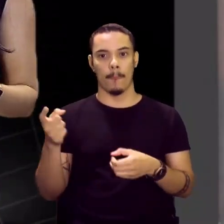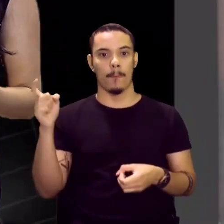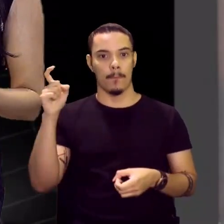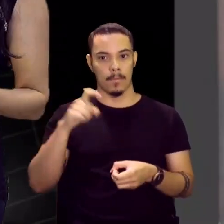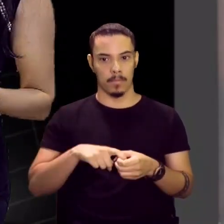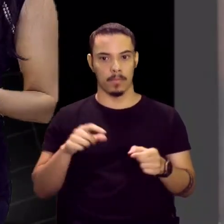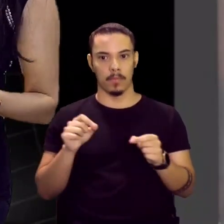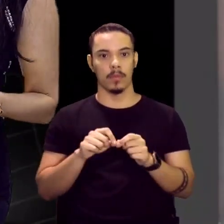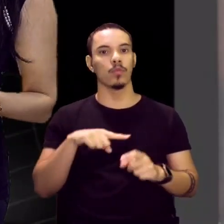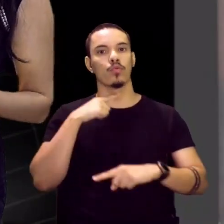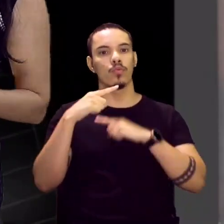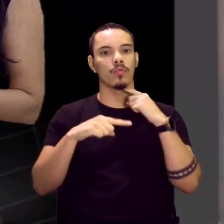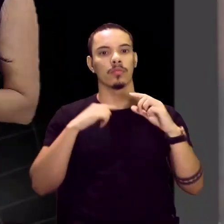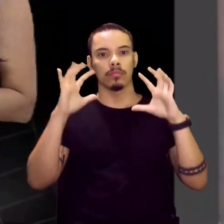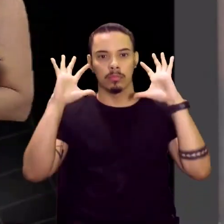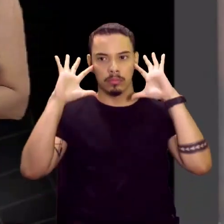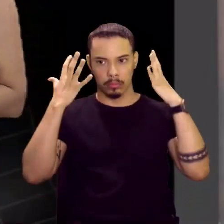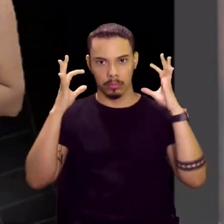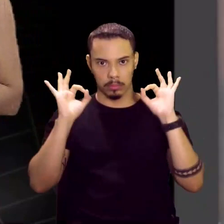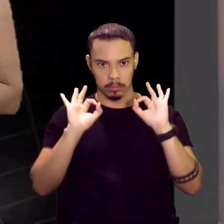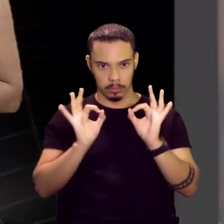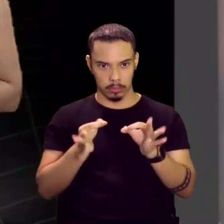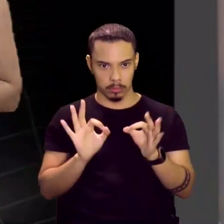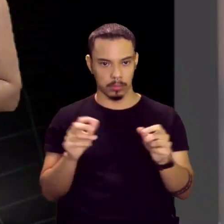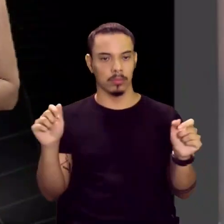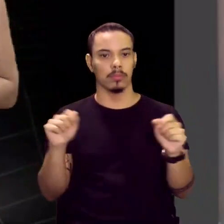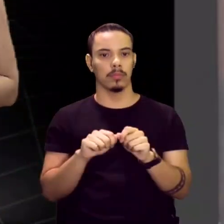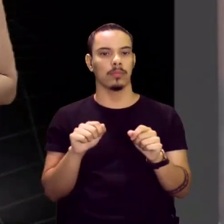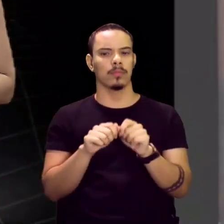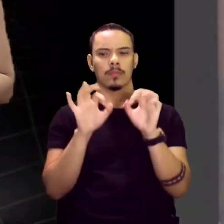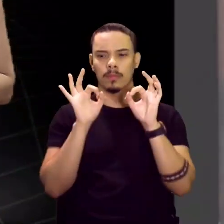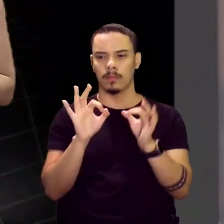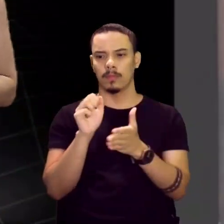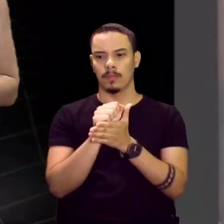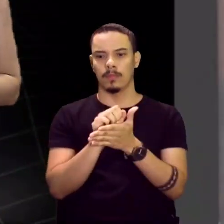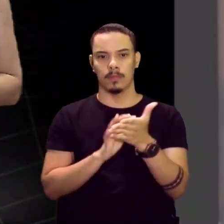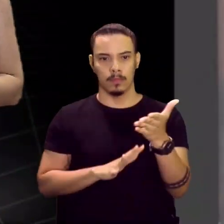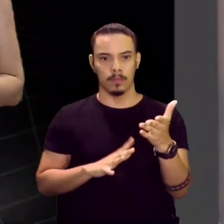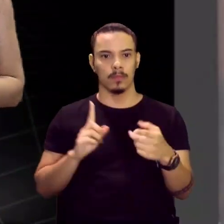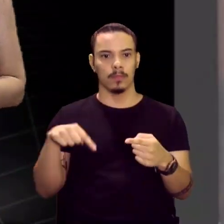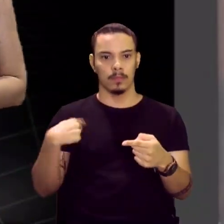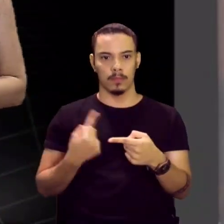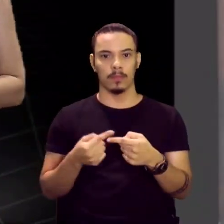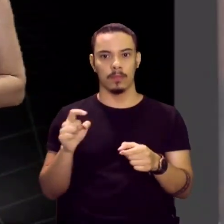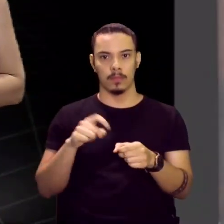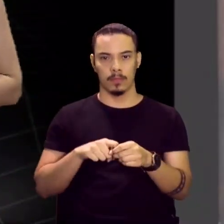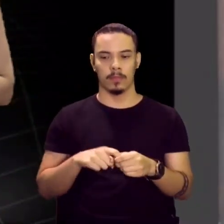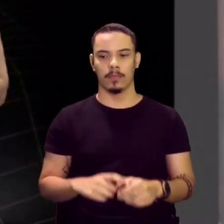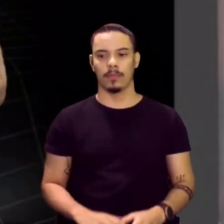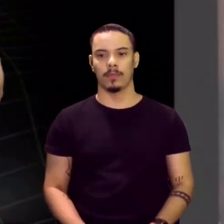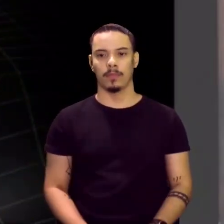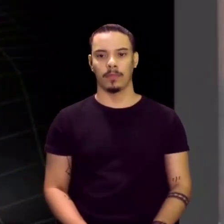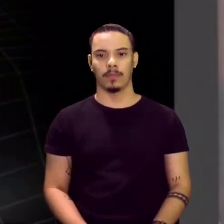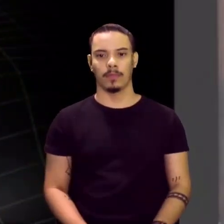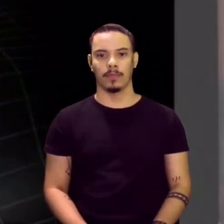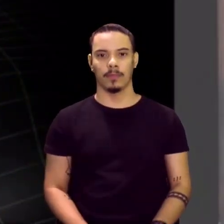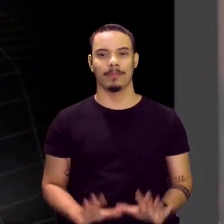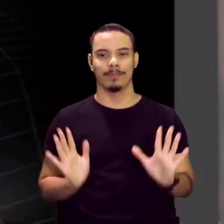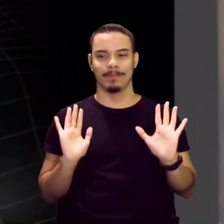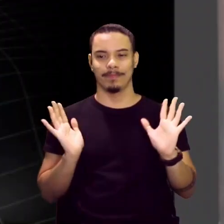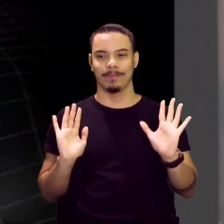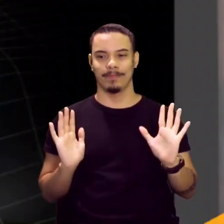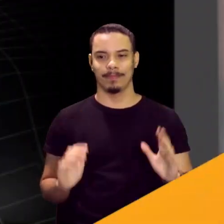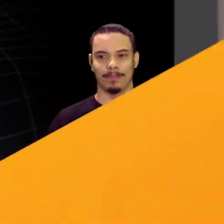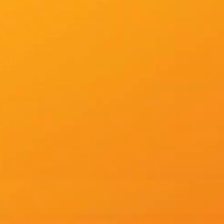gente volta para tirar as dúvidas, né, Décio? Justamente. Façam direitinho as atividades e daqui a pouco a gente está de volta. Com certeza. Tchau, tchau.